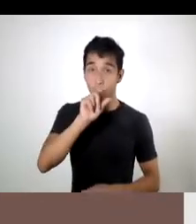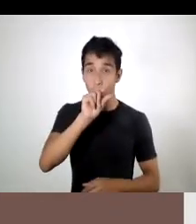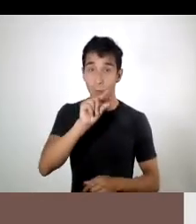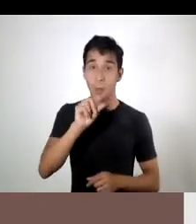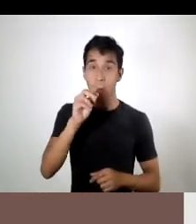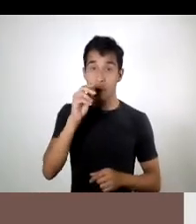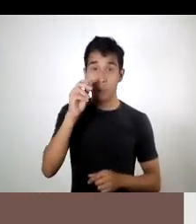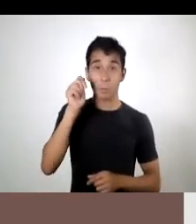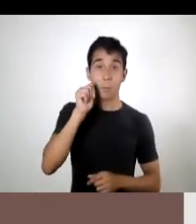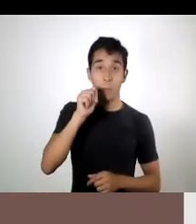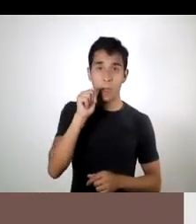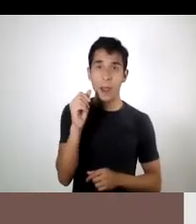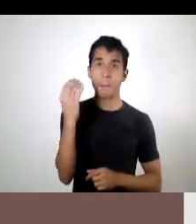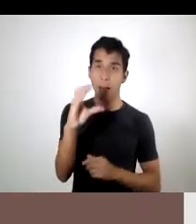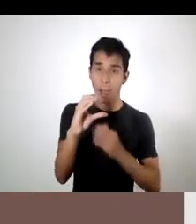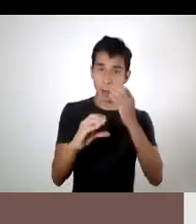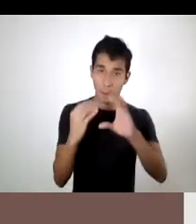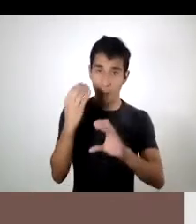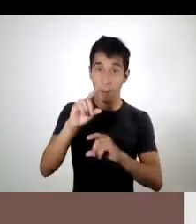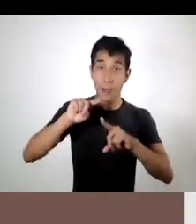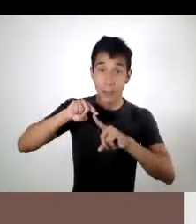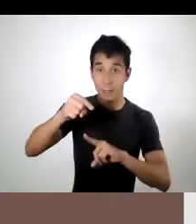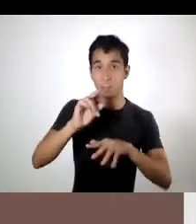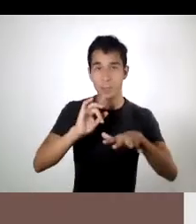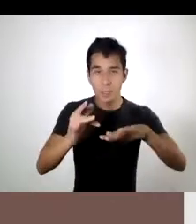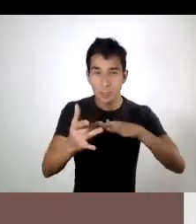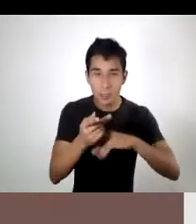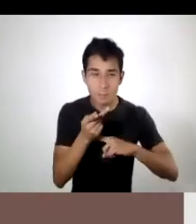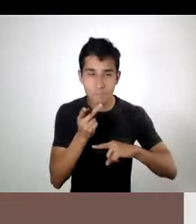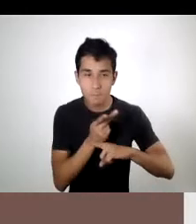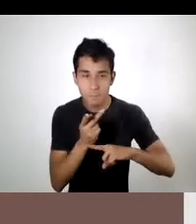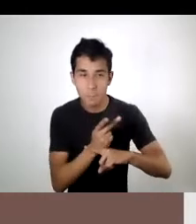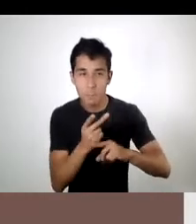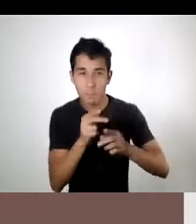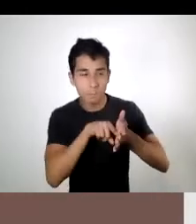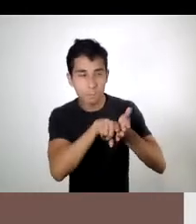redes sociais para conhecer sua produção